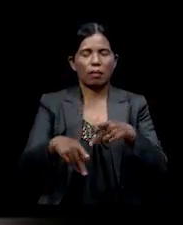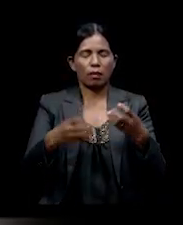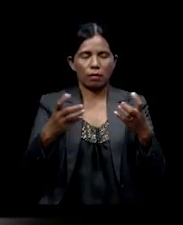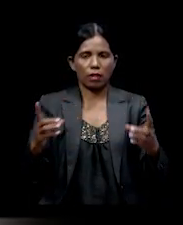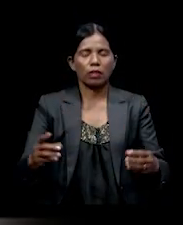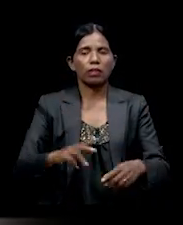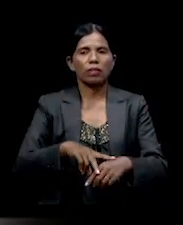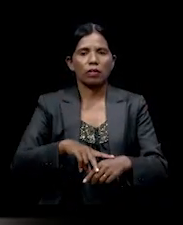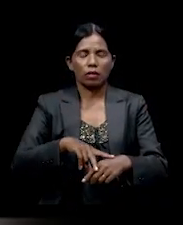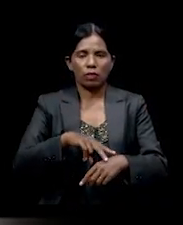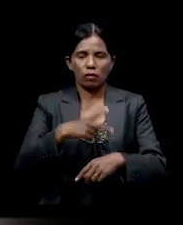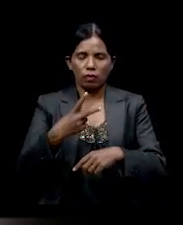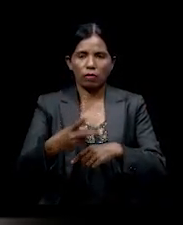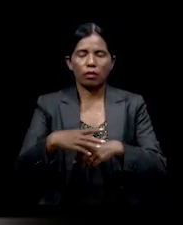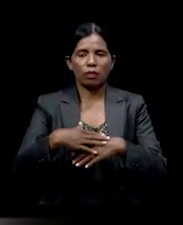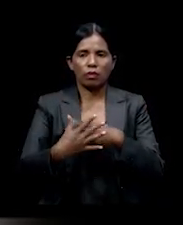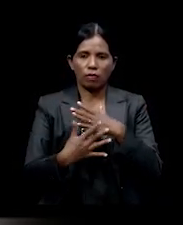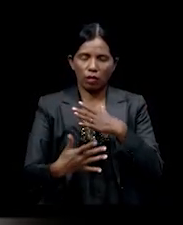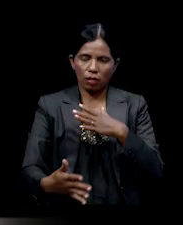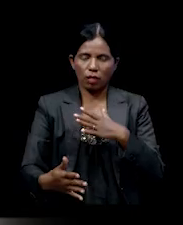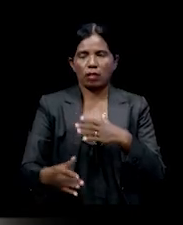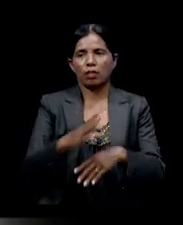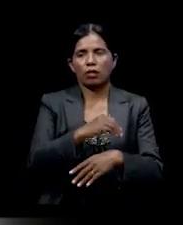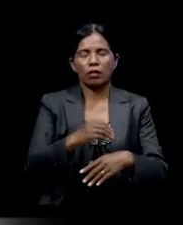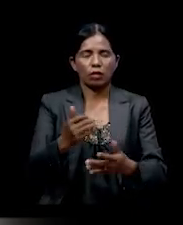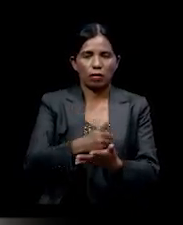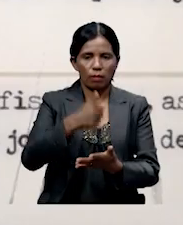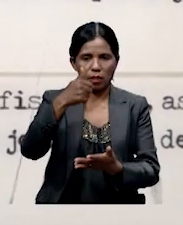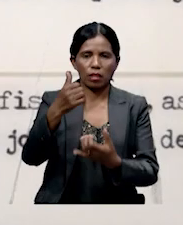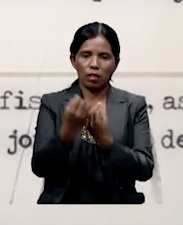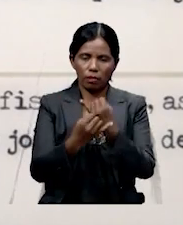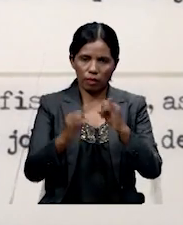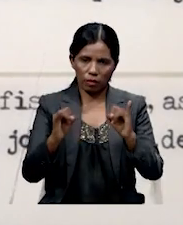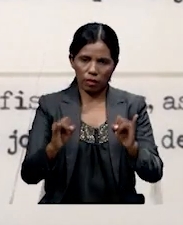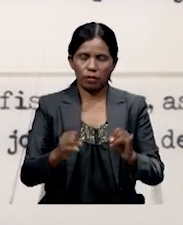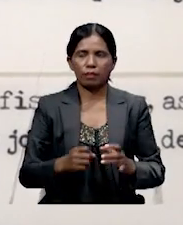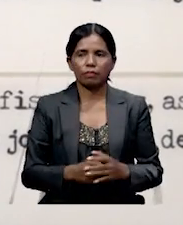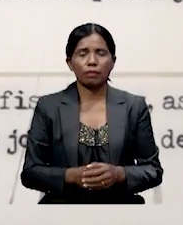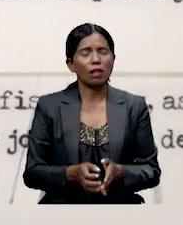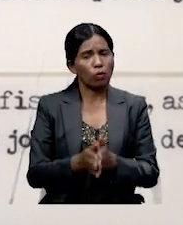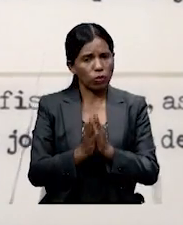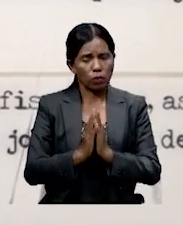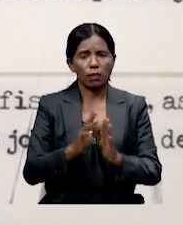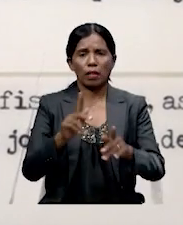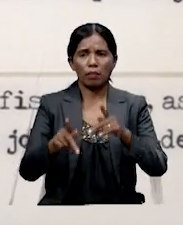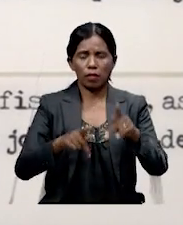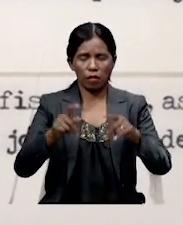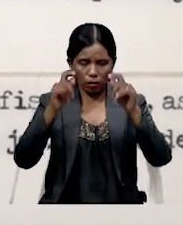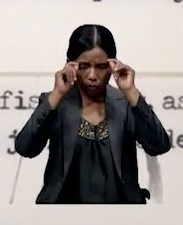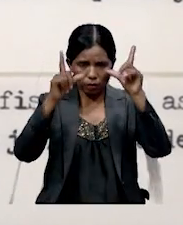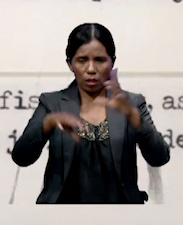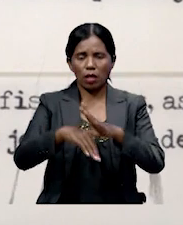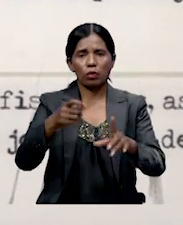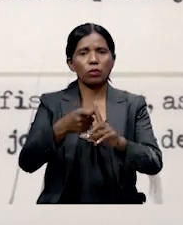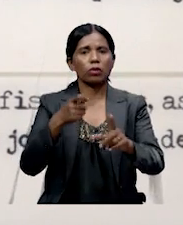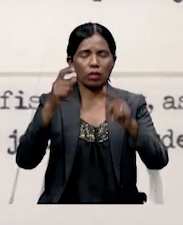to fakaran, no ruinam kari, hori defende no mana independência. Husu ba timoroan sira nebe maxai husi, timor ba